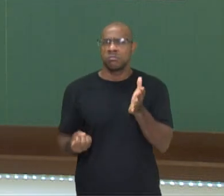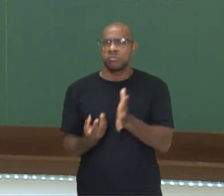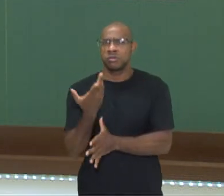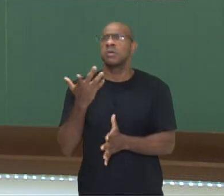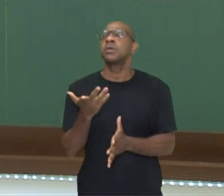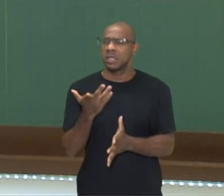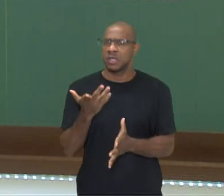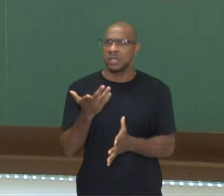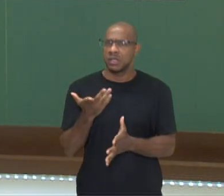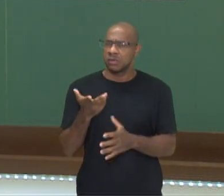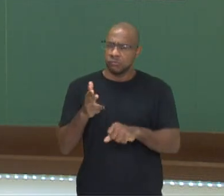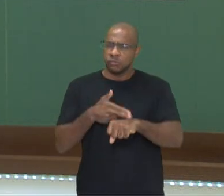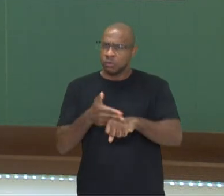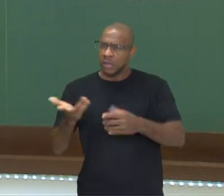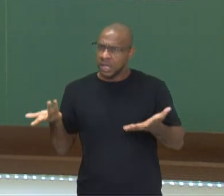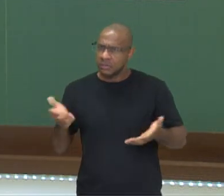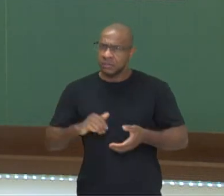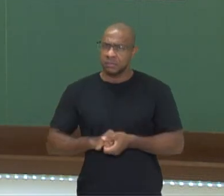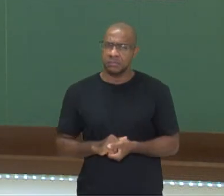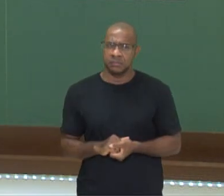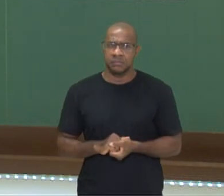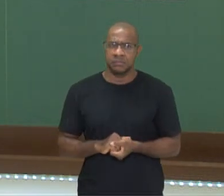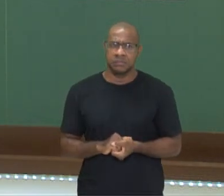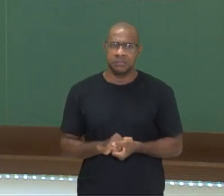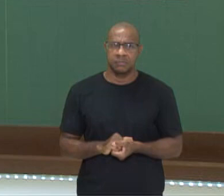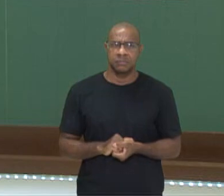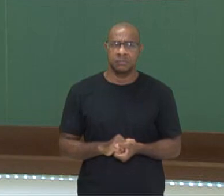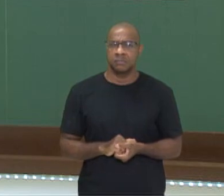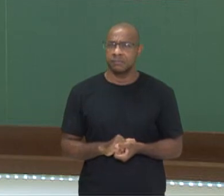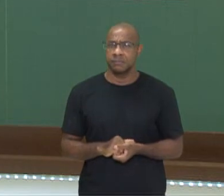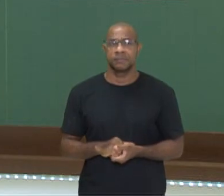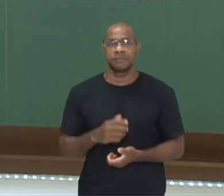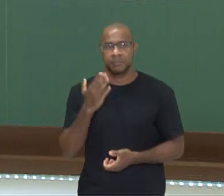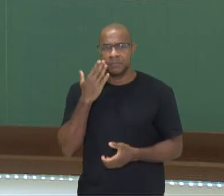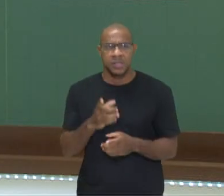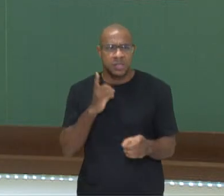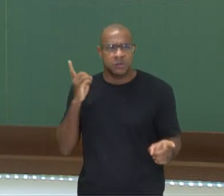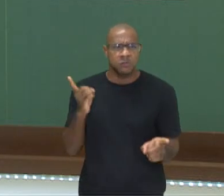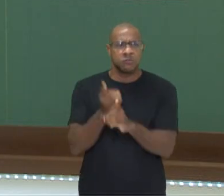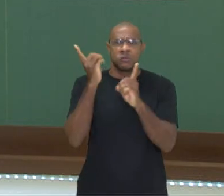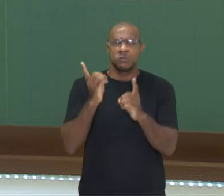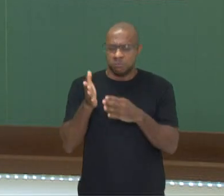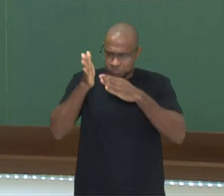está certo, pessoal. Aqui nós temos um problema. Descobriu-se